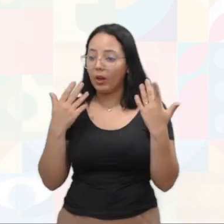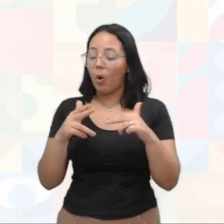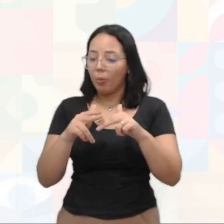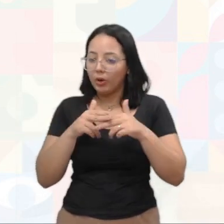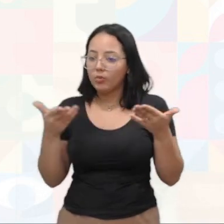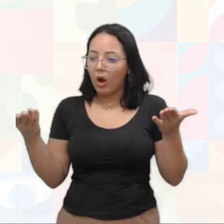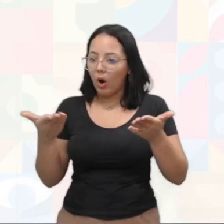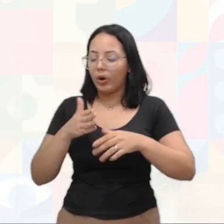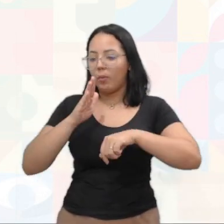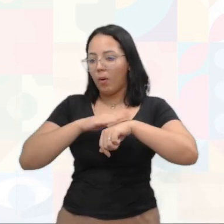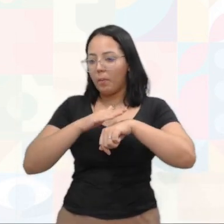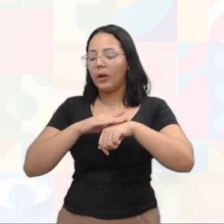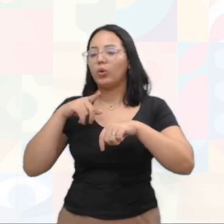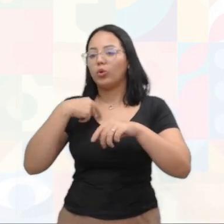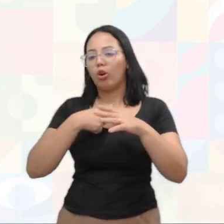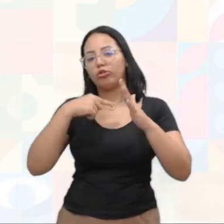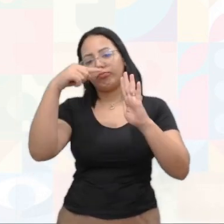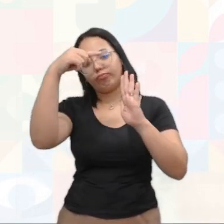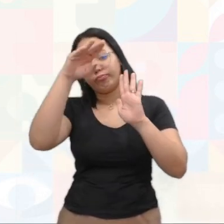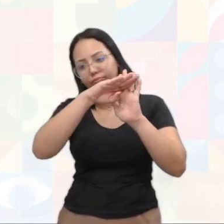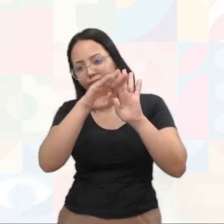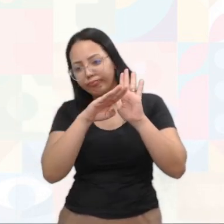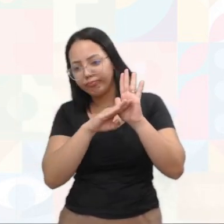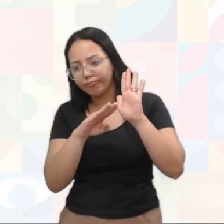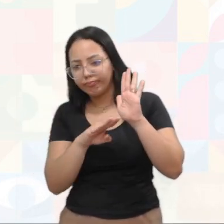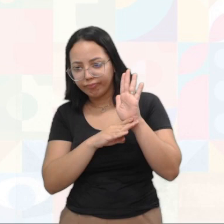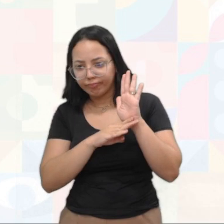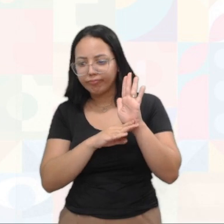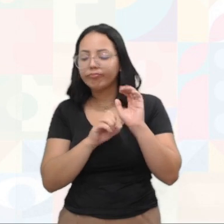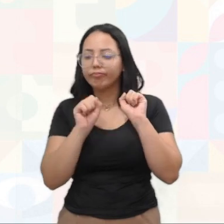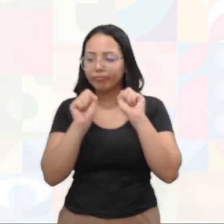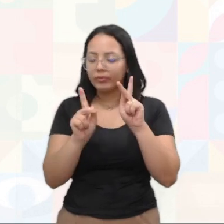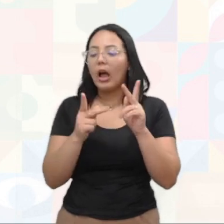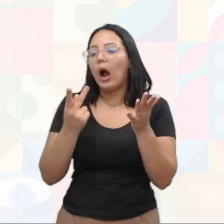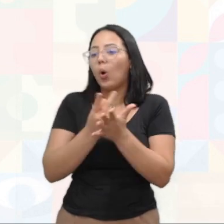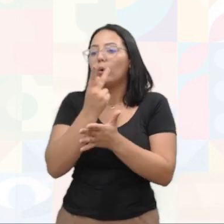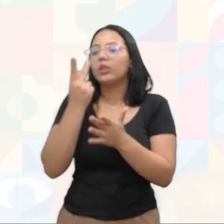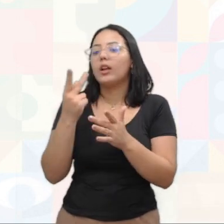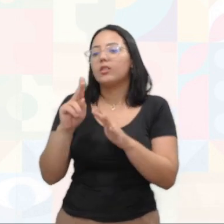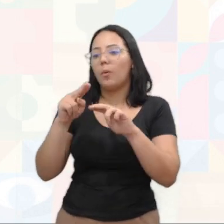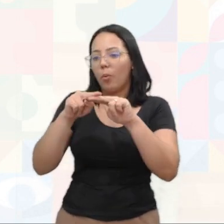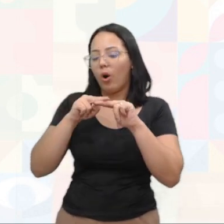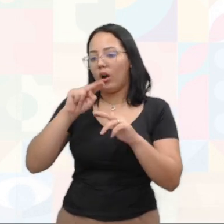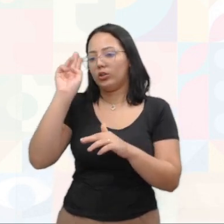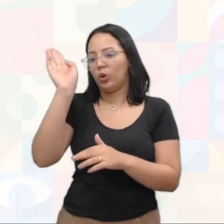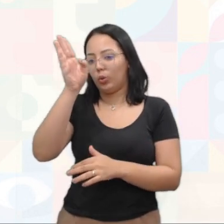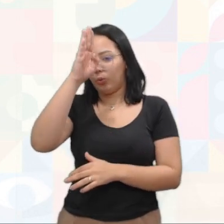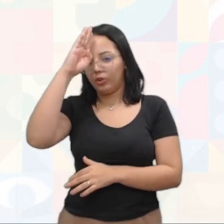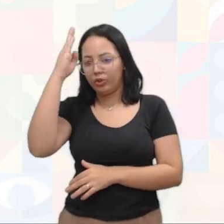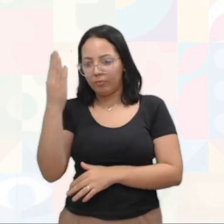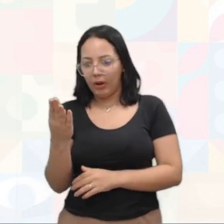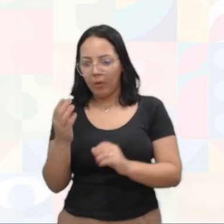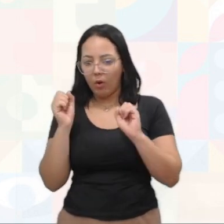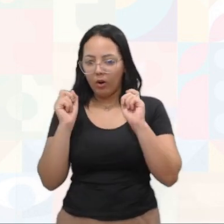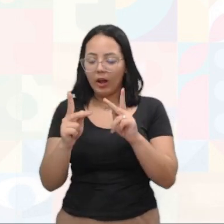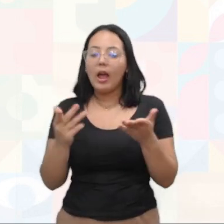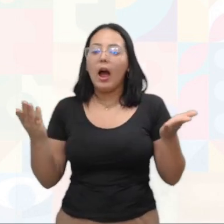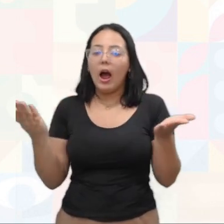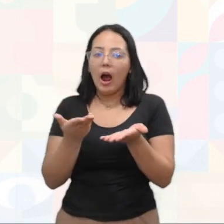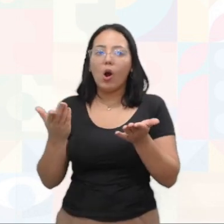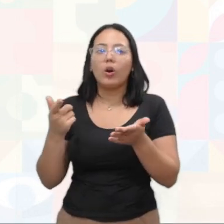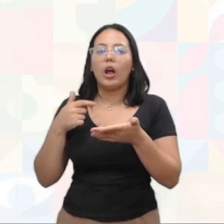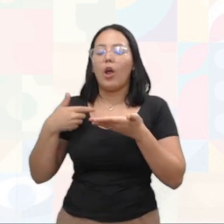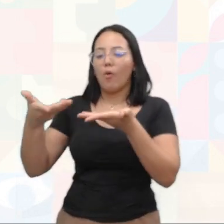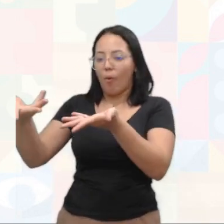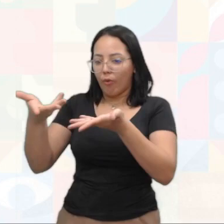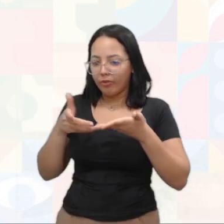momento, a gente fez uma situação agora que foi dada ocorre pelo desmaio. E aí, eu vou trazer